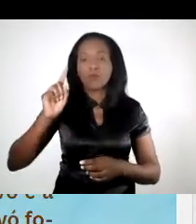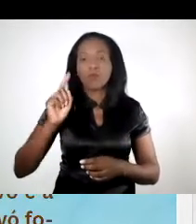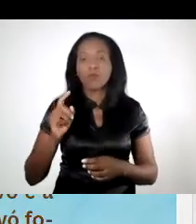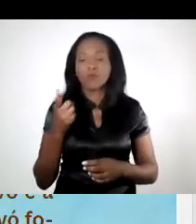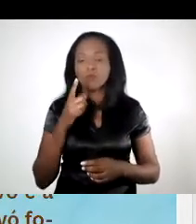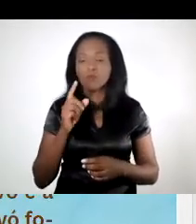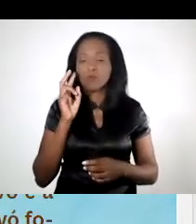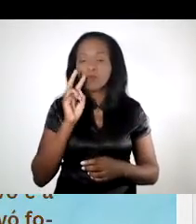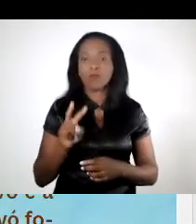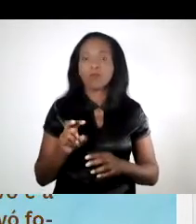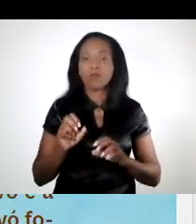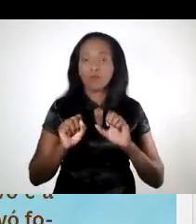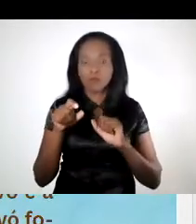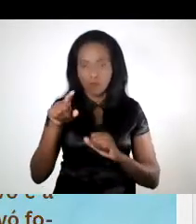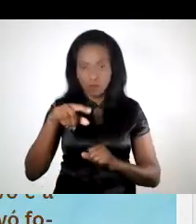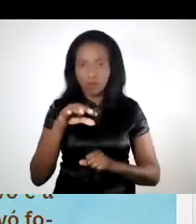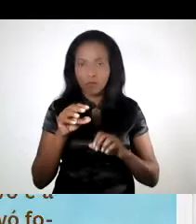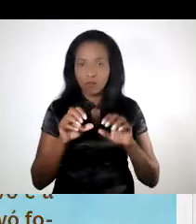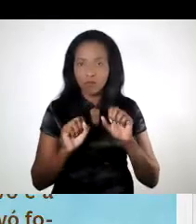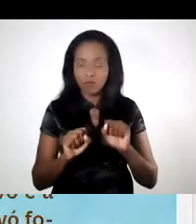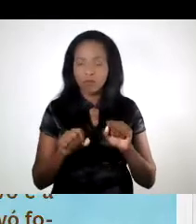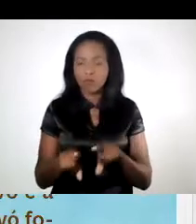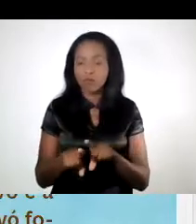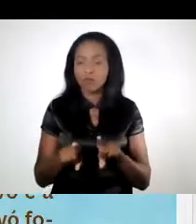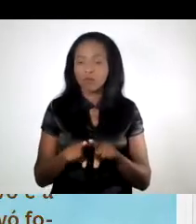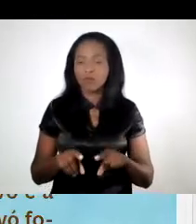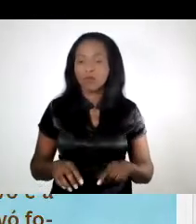podem ir mexendo aí também.